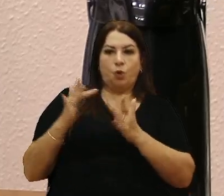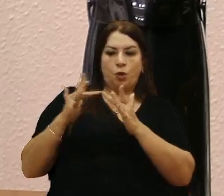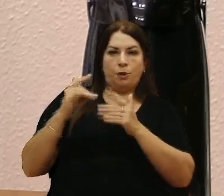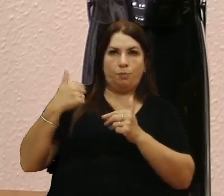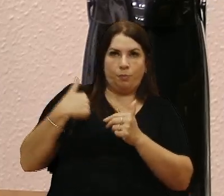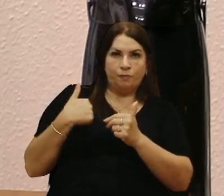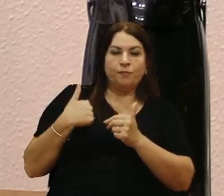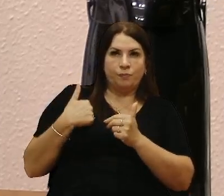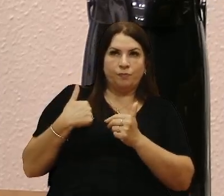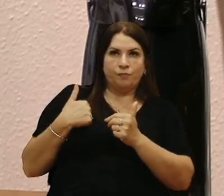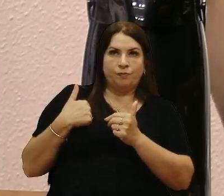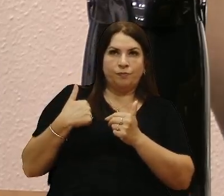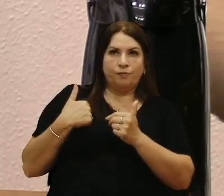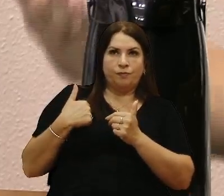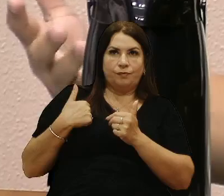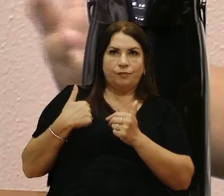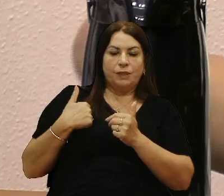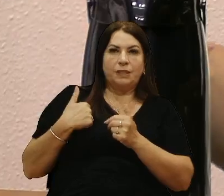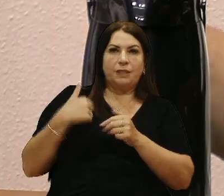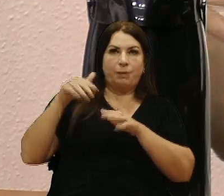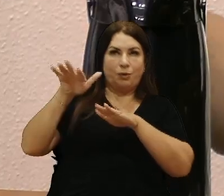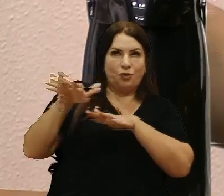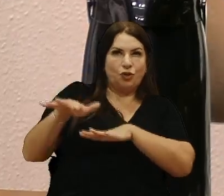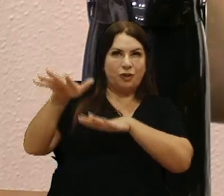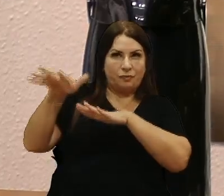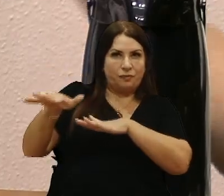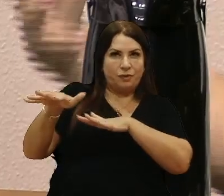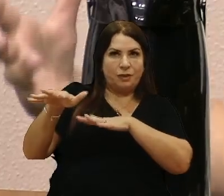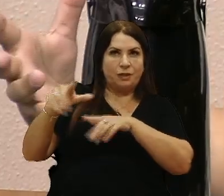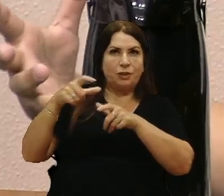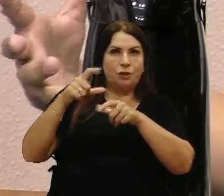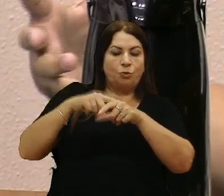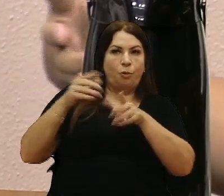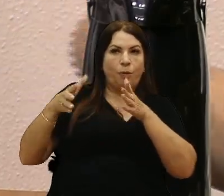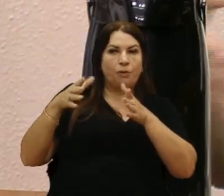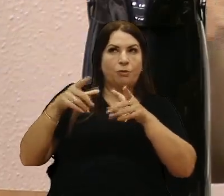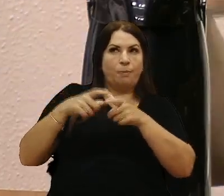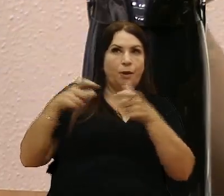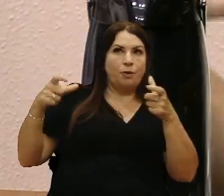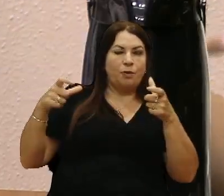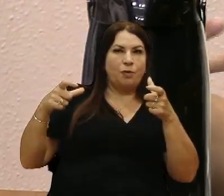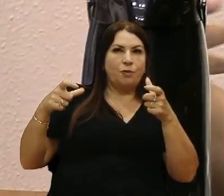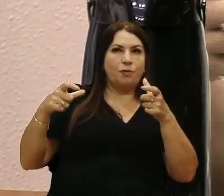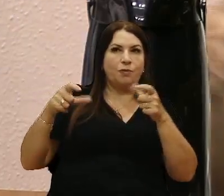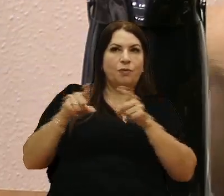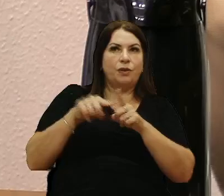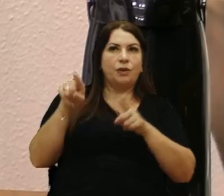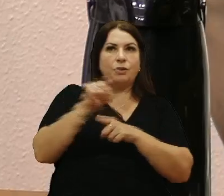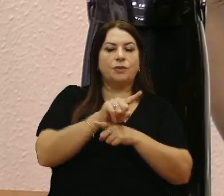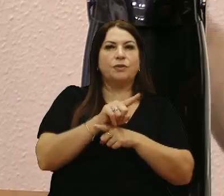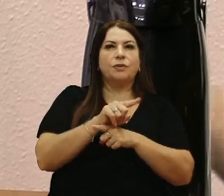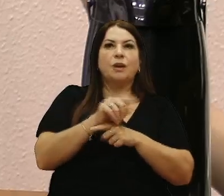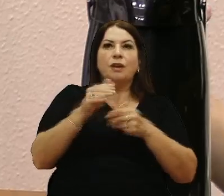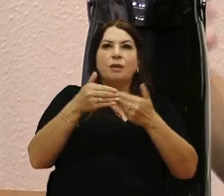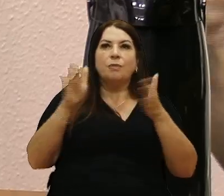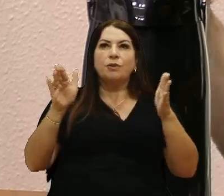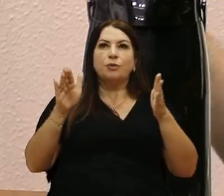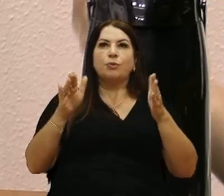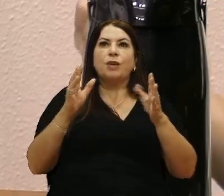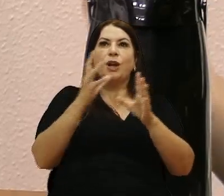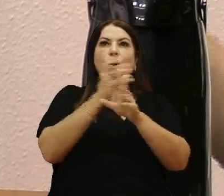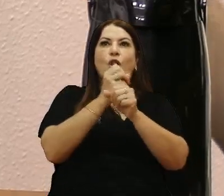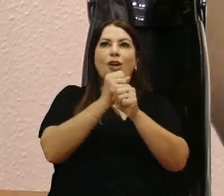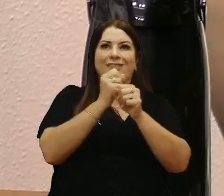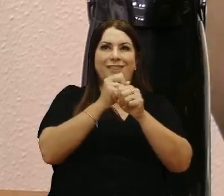contataram e, além do desfile, o momento de maior apreensão é o escrutínio, é a abertura das notas, que é